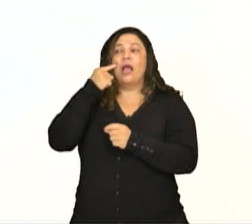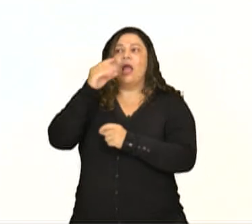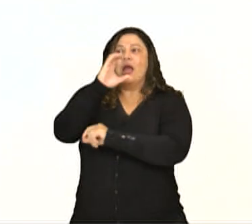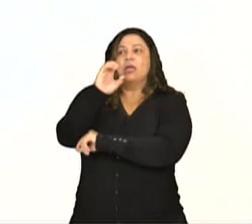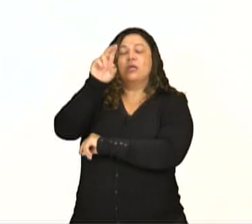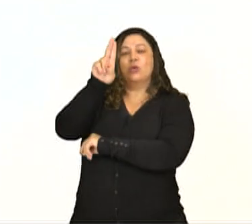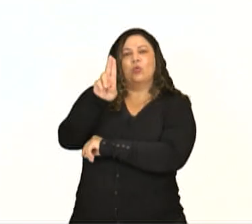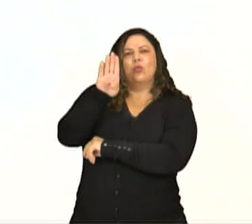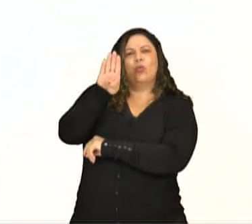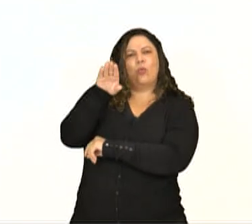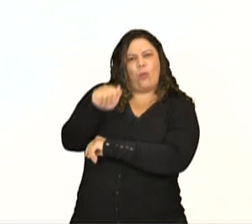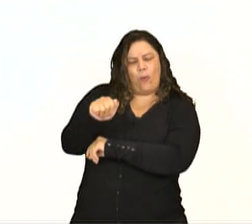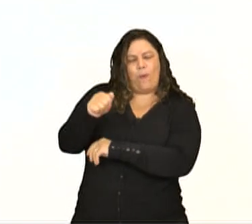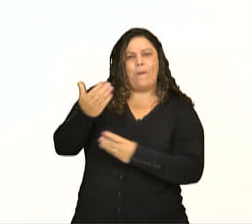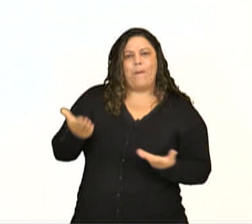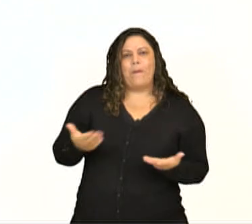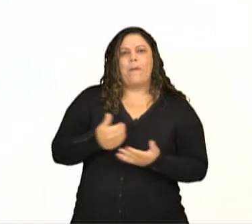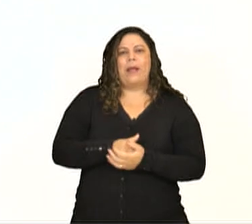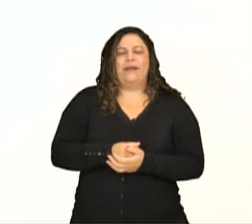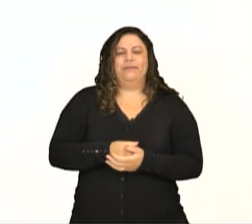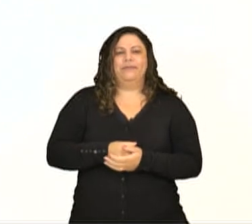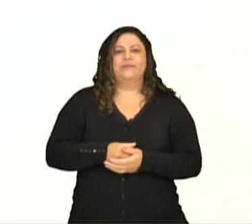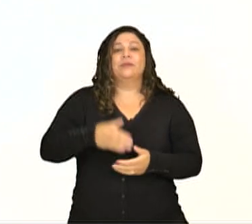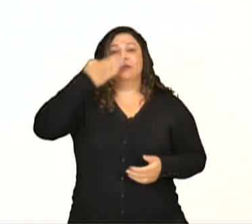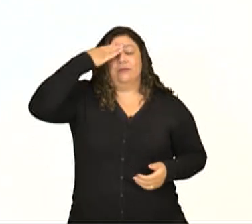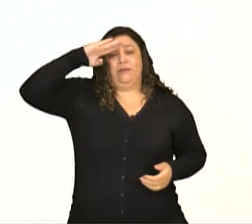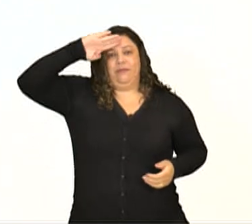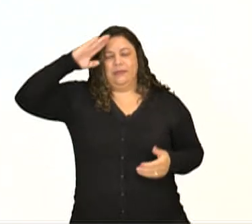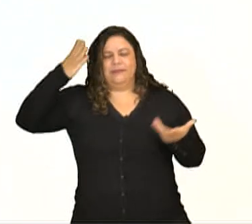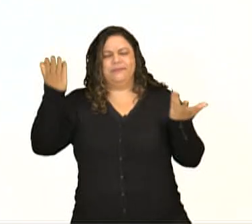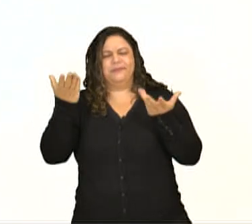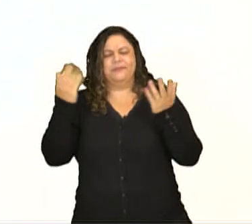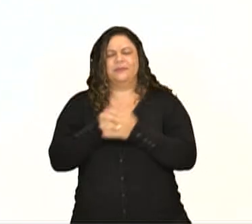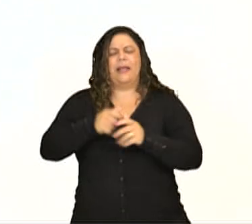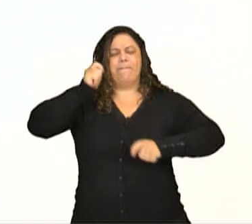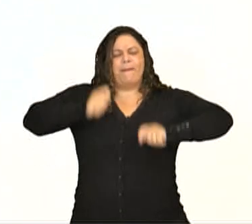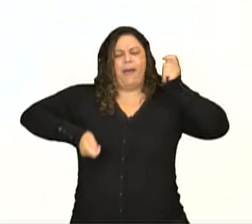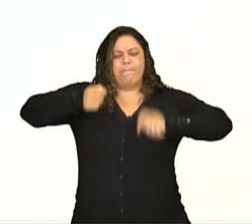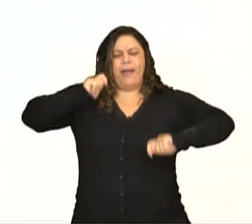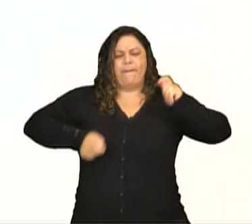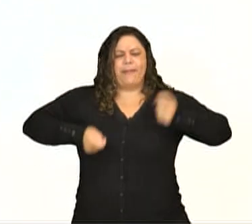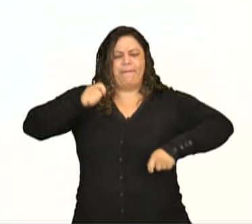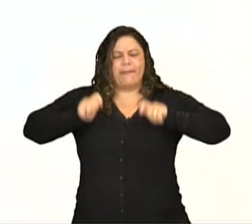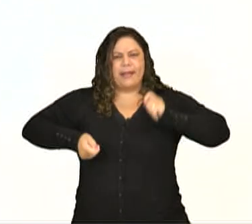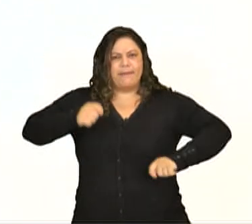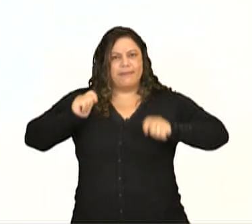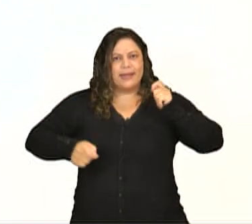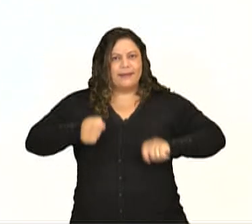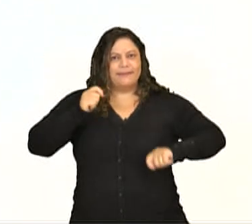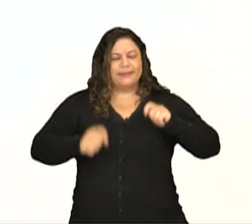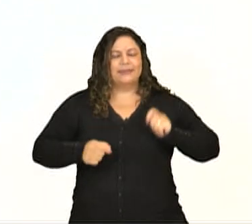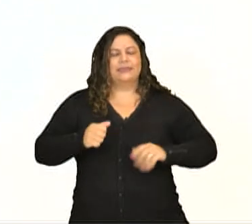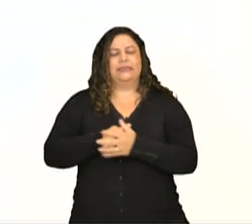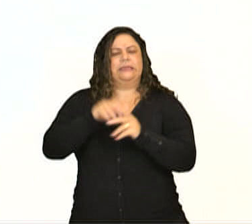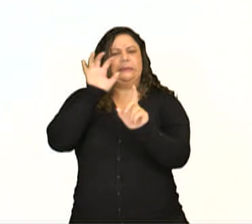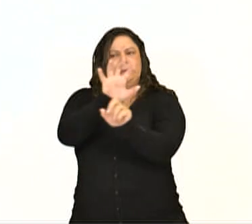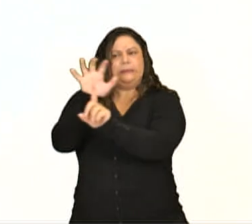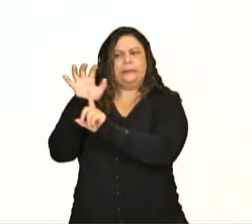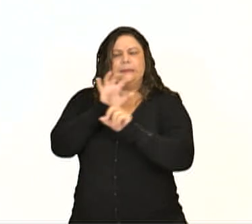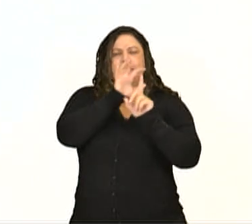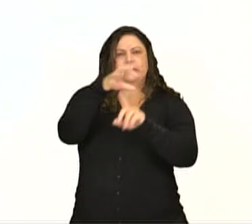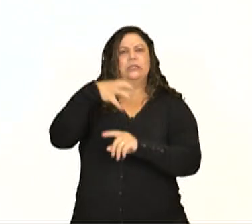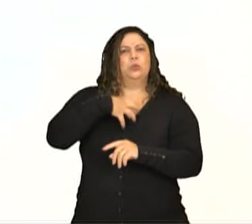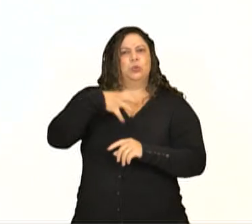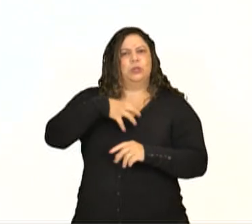ritmos africanos. Ela também vai ter a questão da batida dos tambores e de toda essa influência na forma de dançar e de